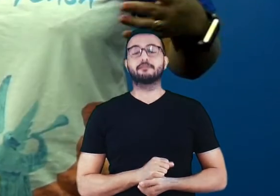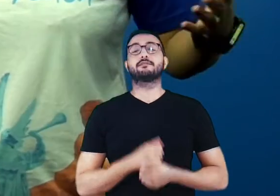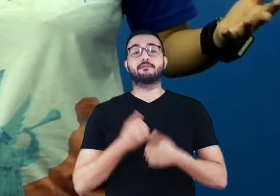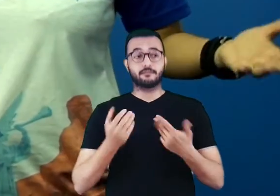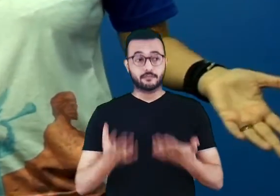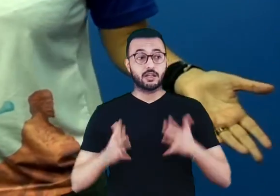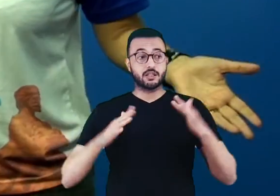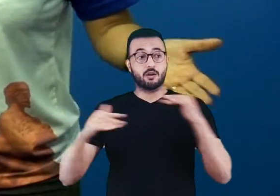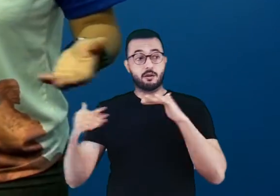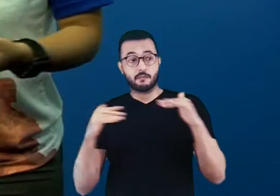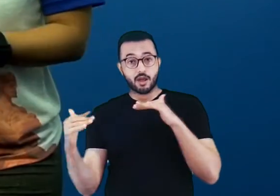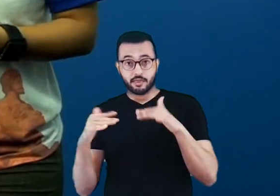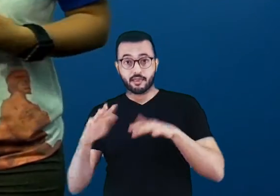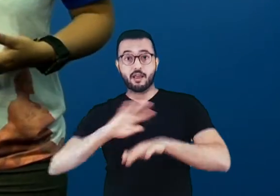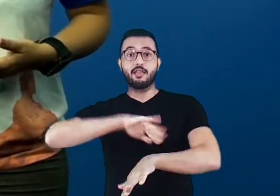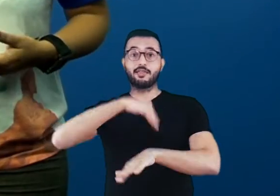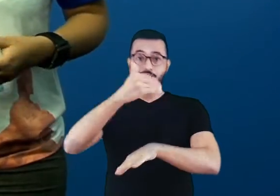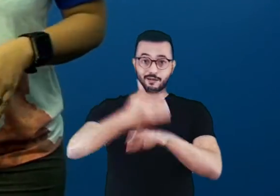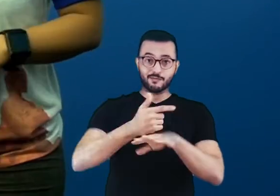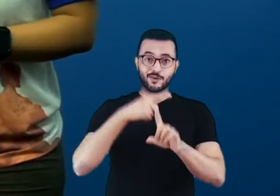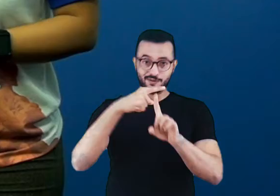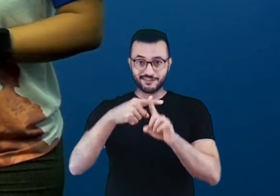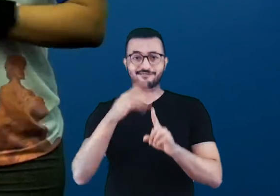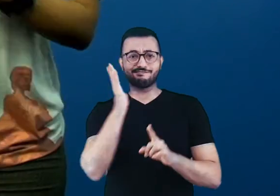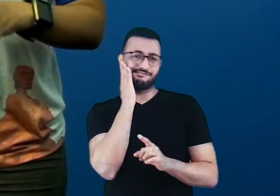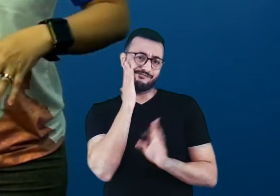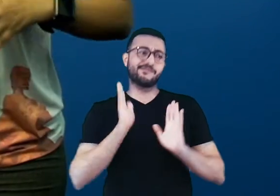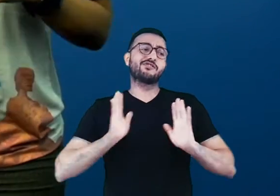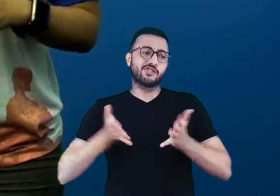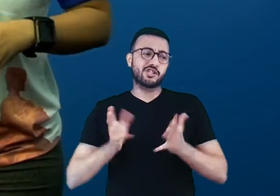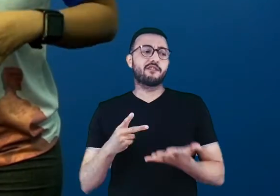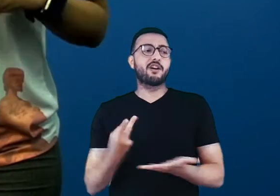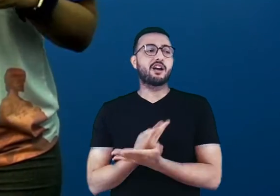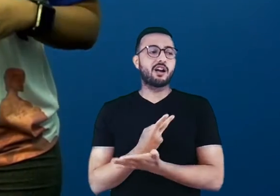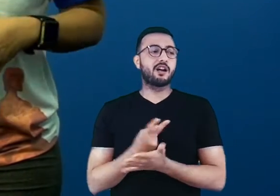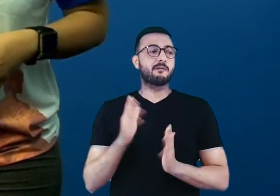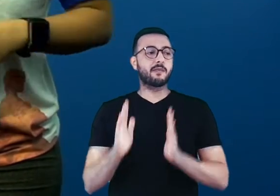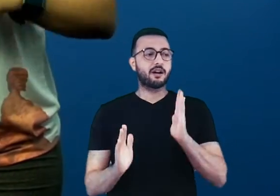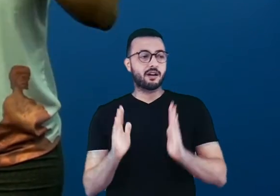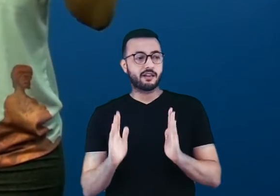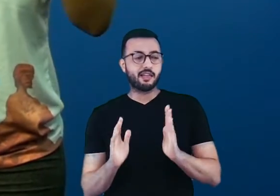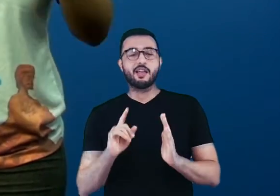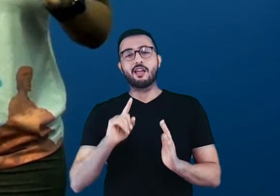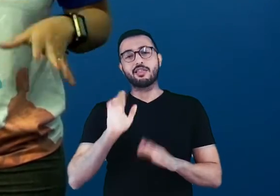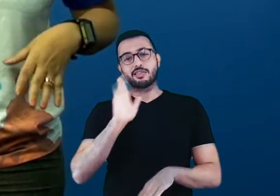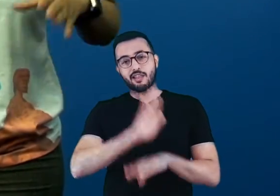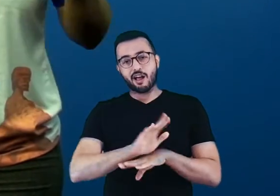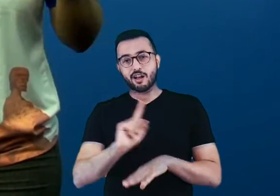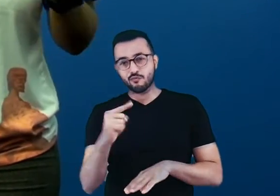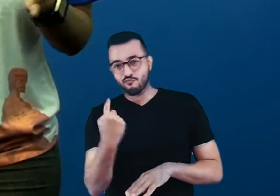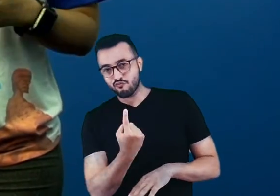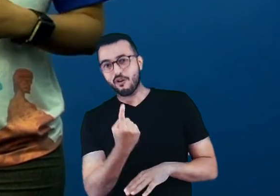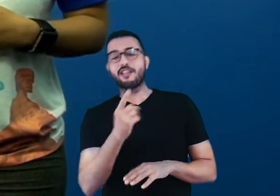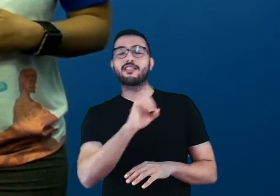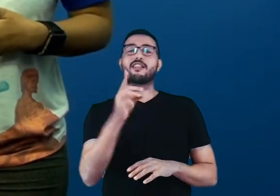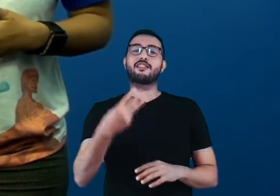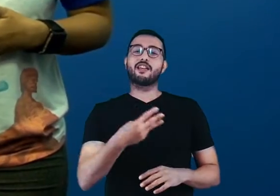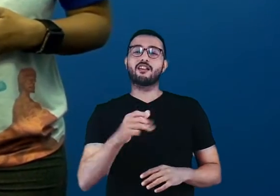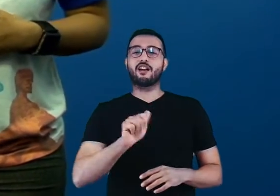Então, a Batalha das Tabocas, como bem sabemos, né, aconteceu por volta de 1h da tarde, do dia 3 de agosto